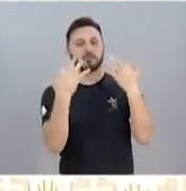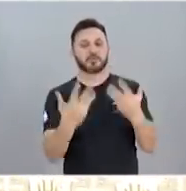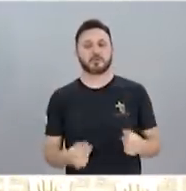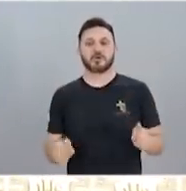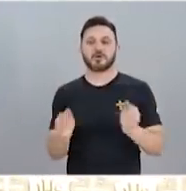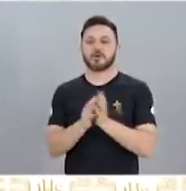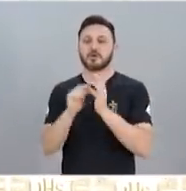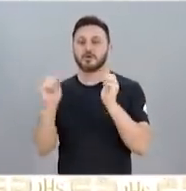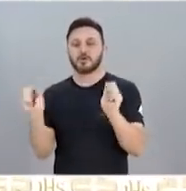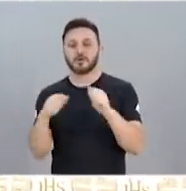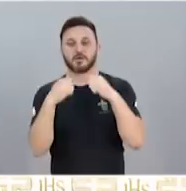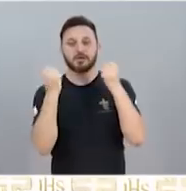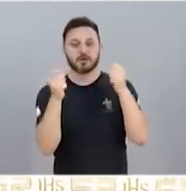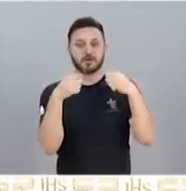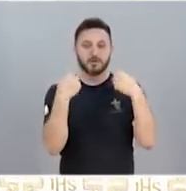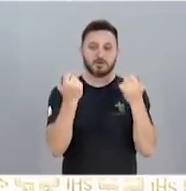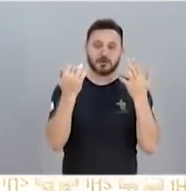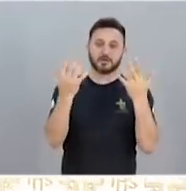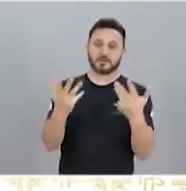aleluia,